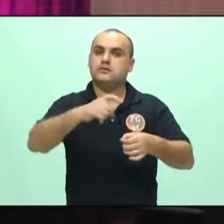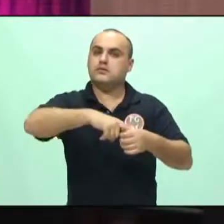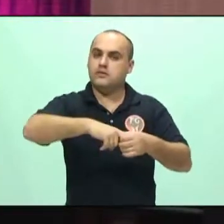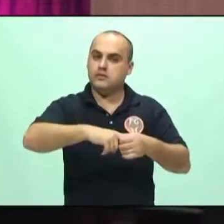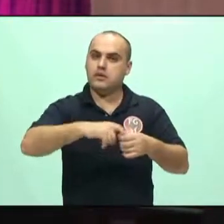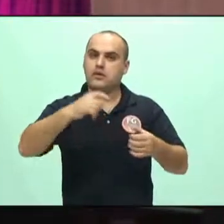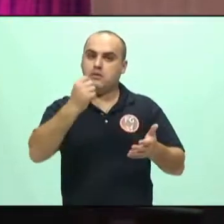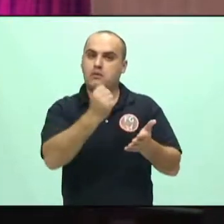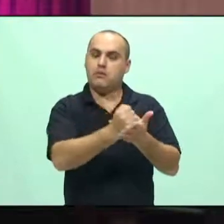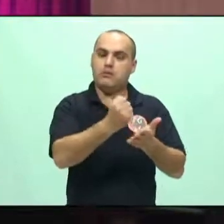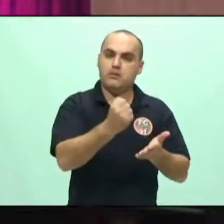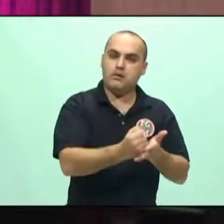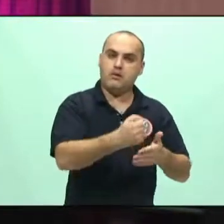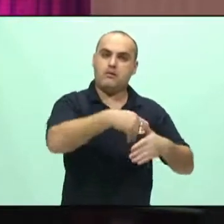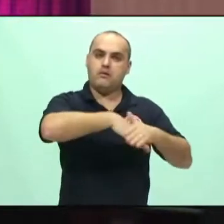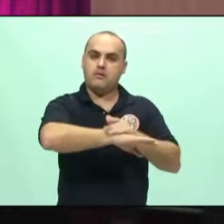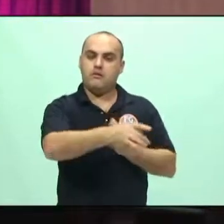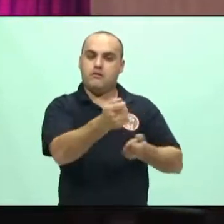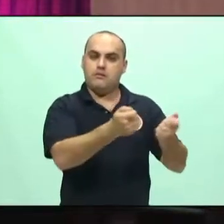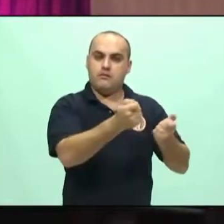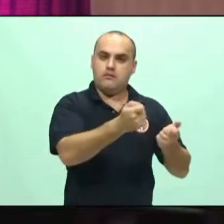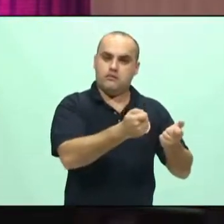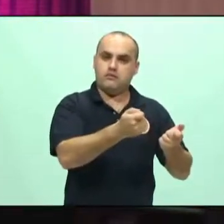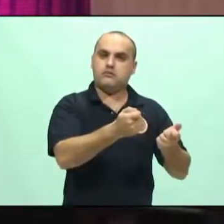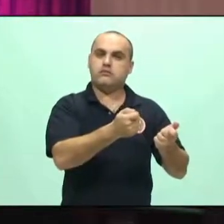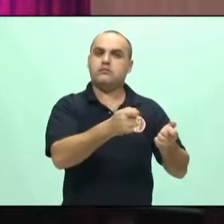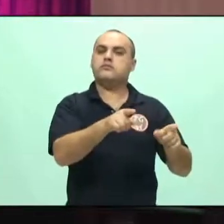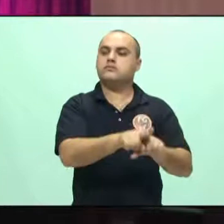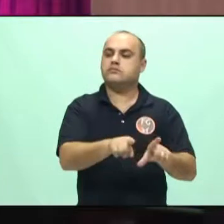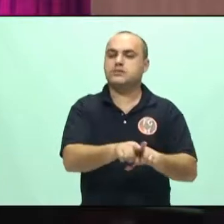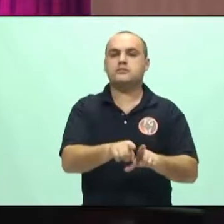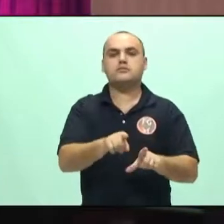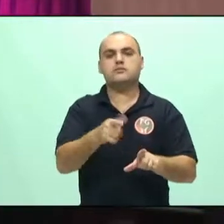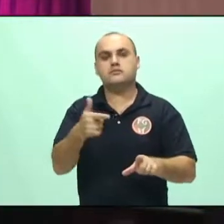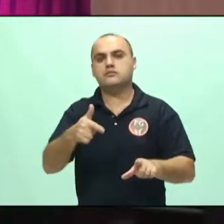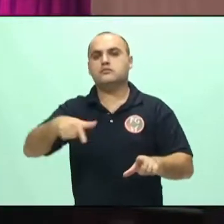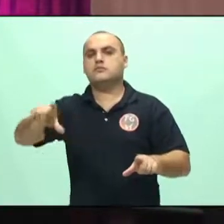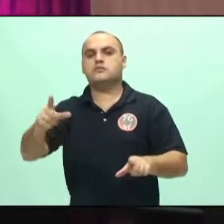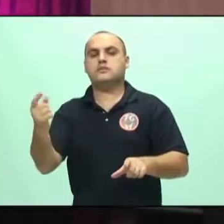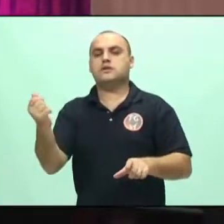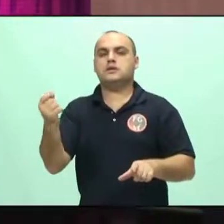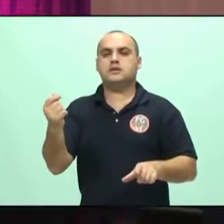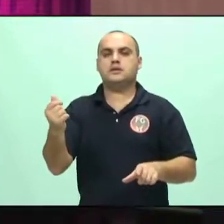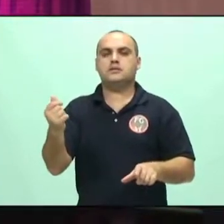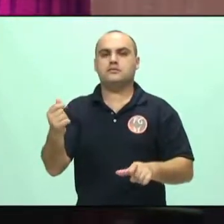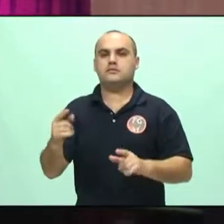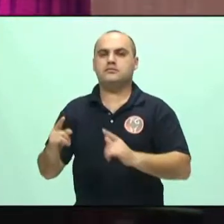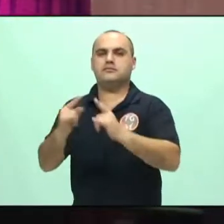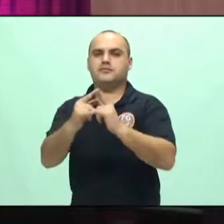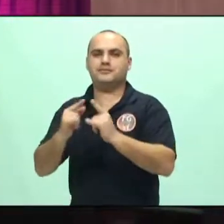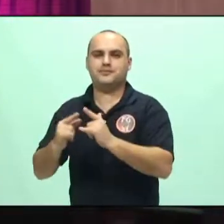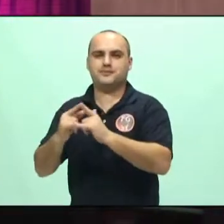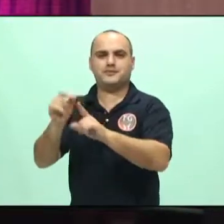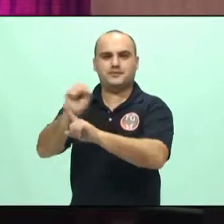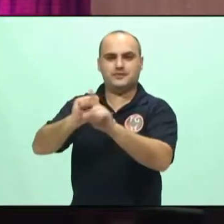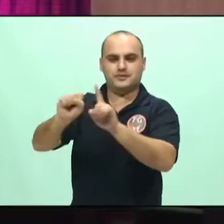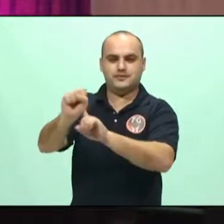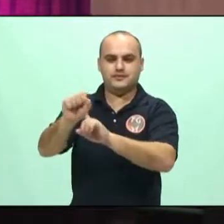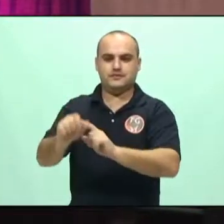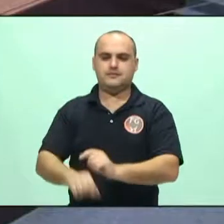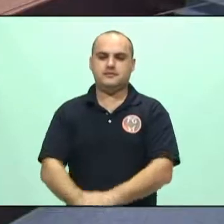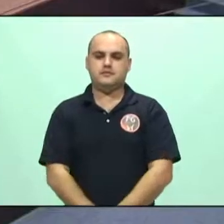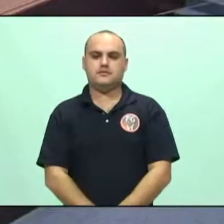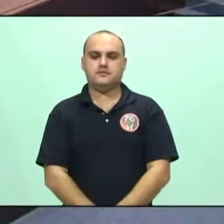concessão do estacionamento rotativo e possível destinação dos recursos as entidades sociais